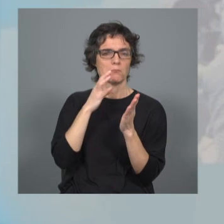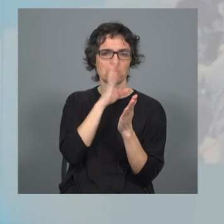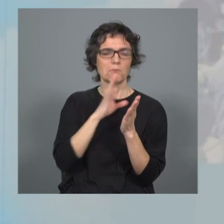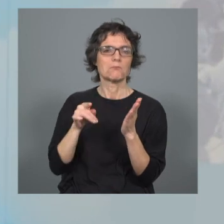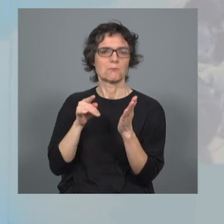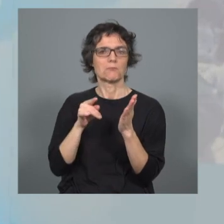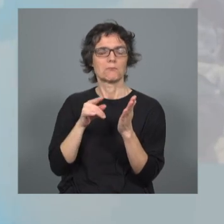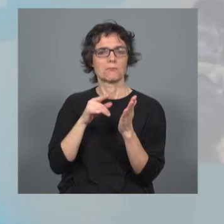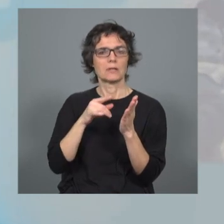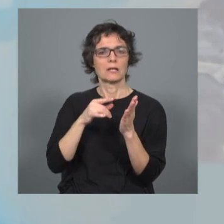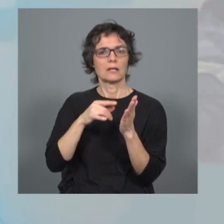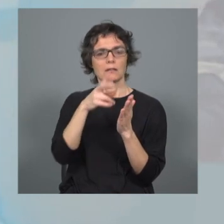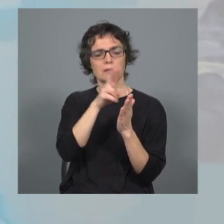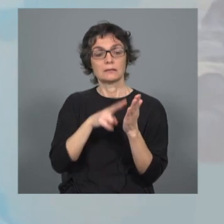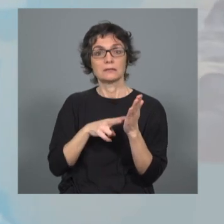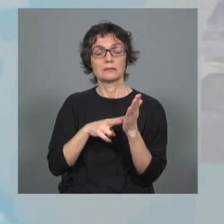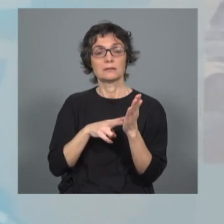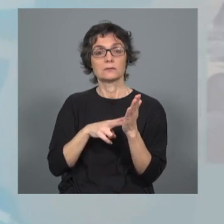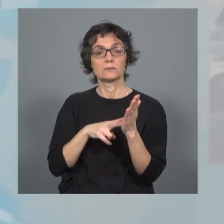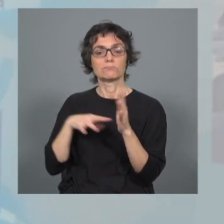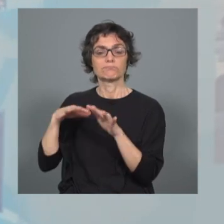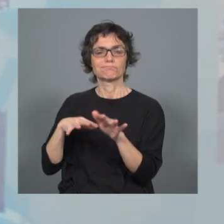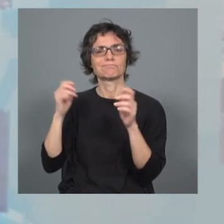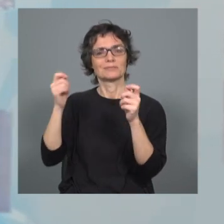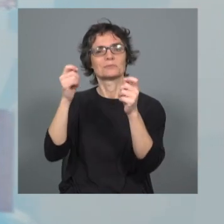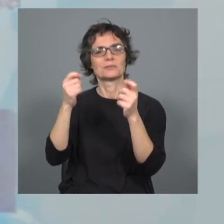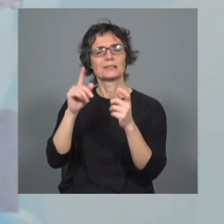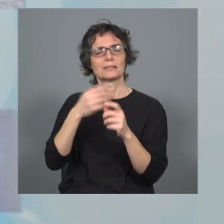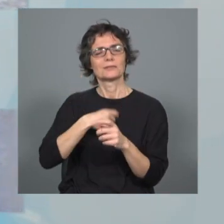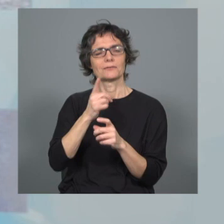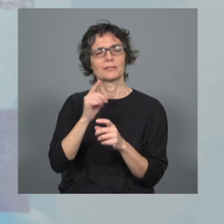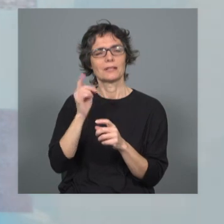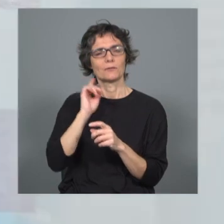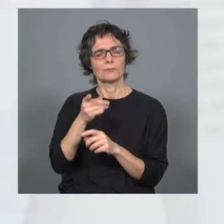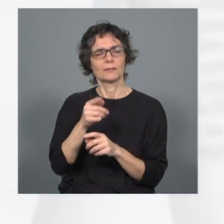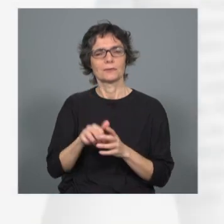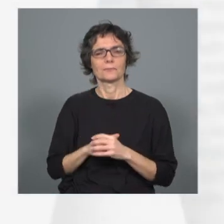Ramos, precisamente, e que introduz no sentido que este dia significa.